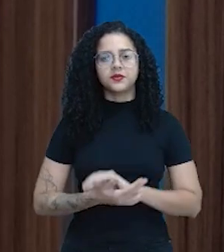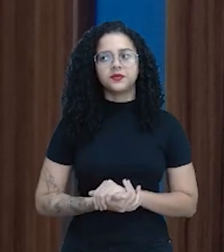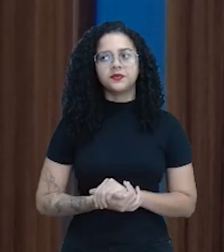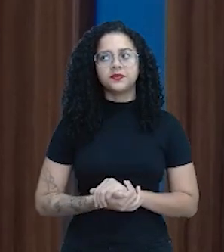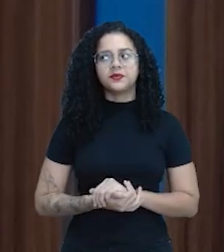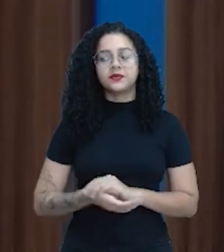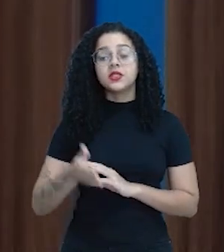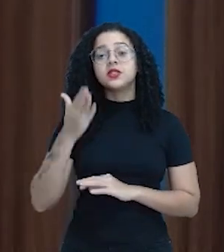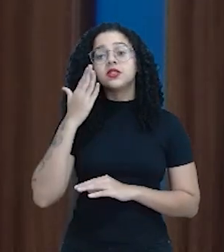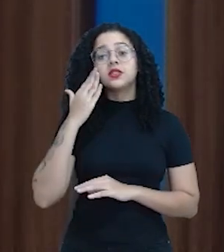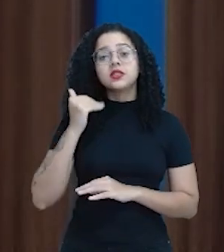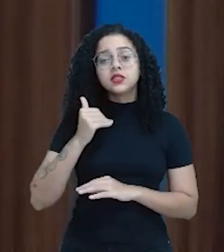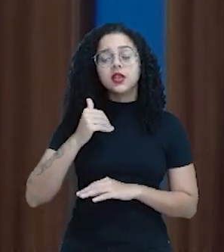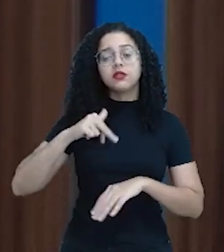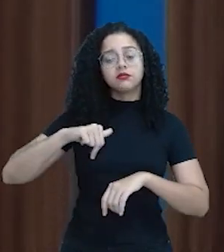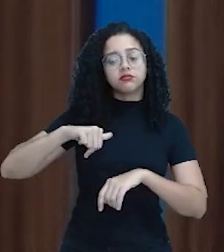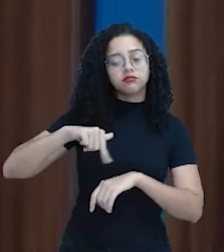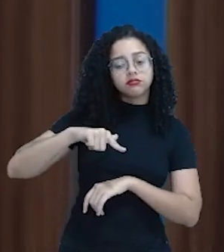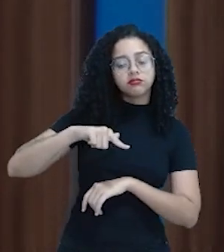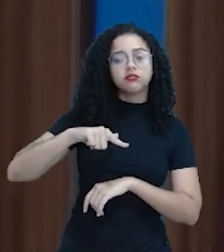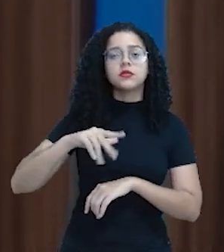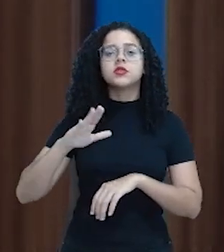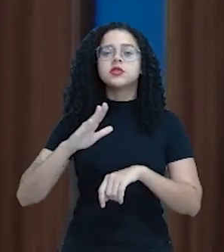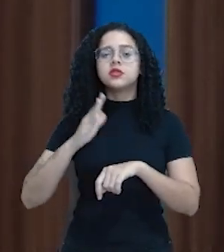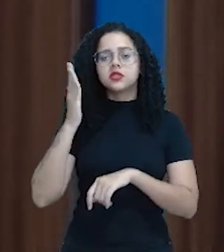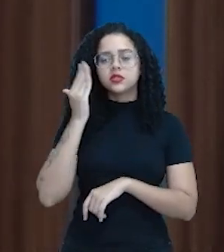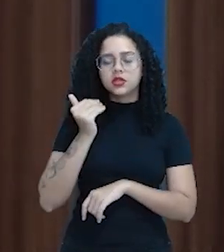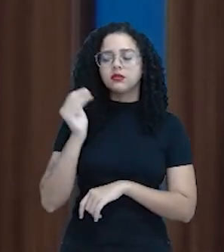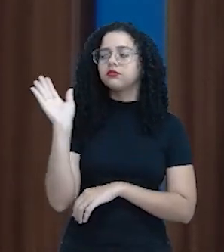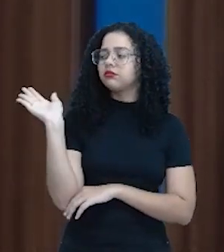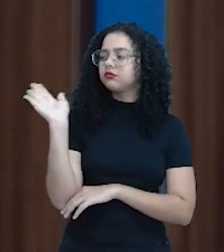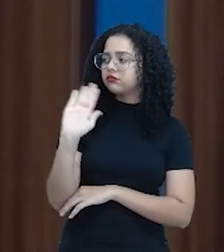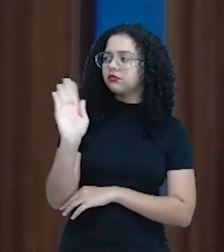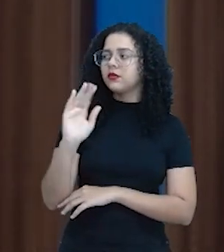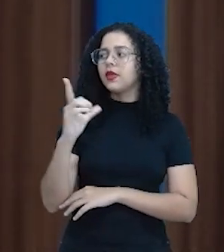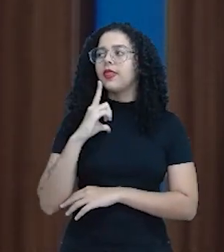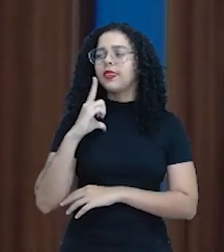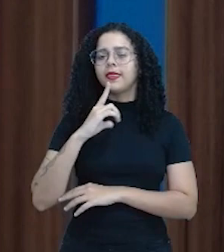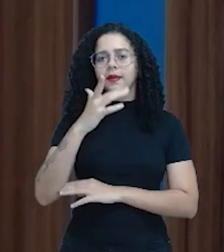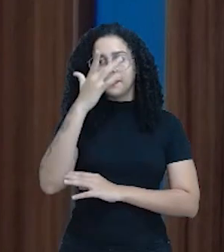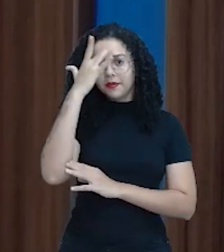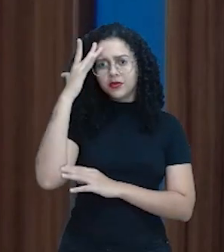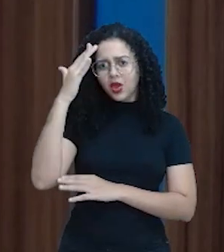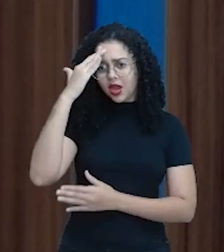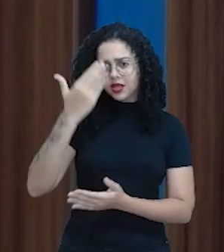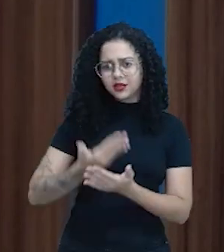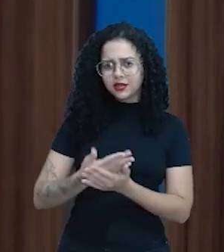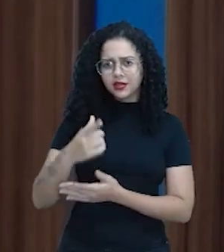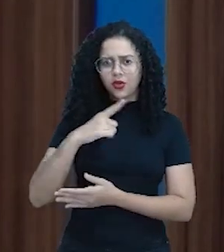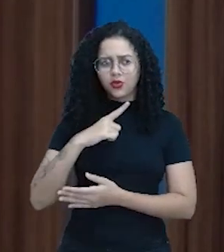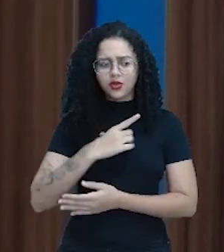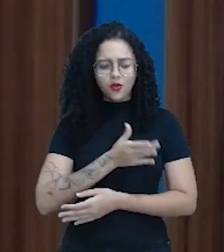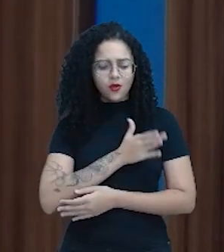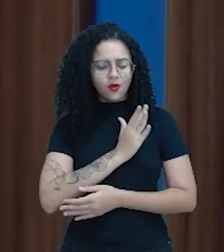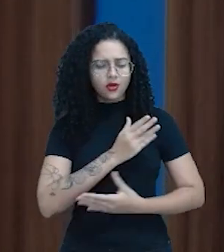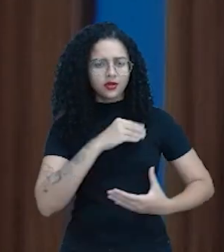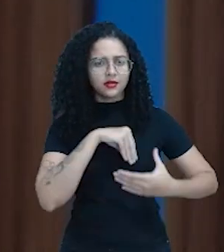Sei chutar com os 2 pés, sei acenar com a mão. Tem gente até que acredita que eu tenho um